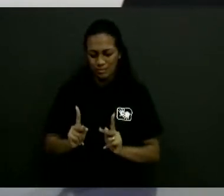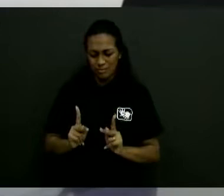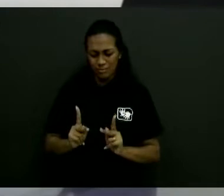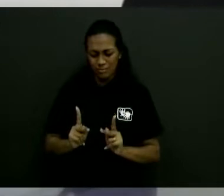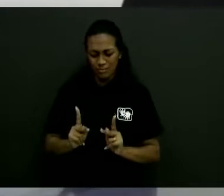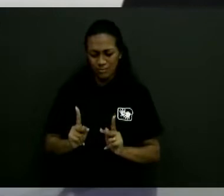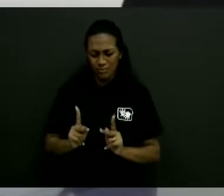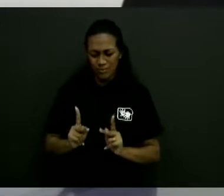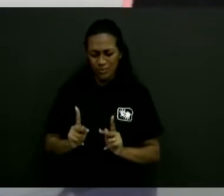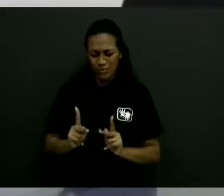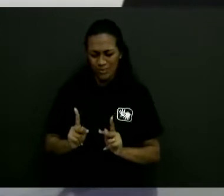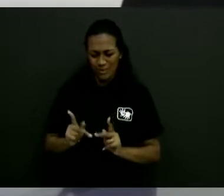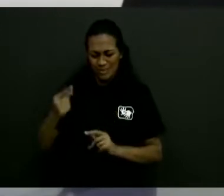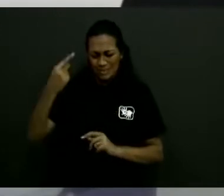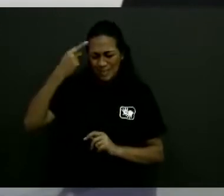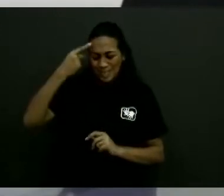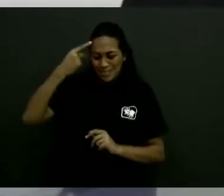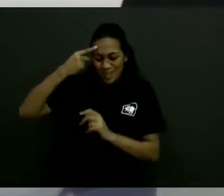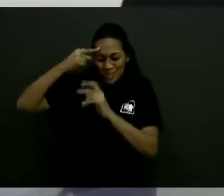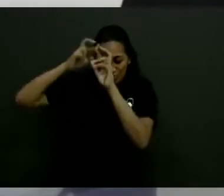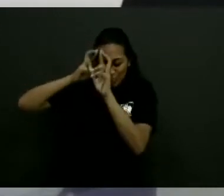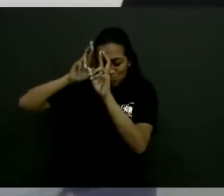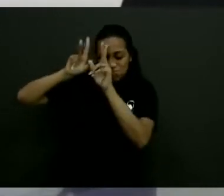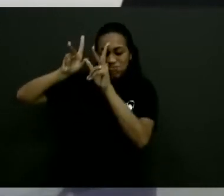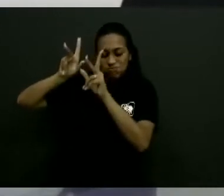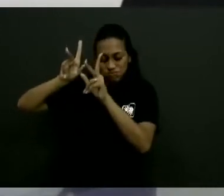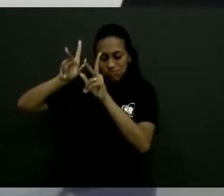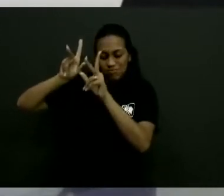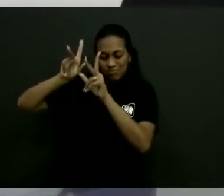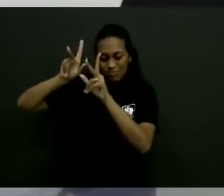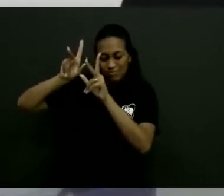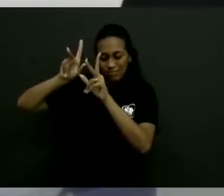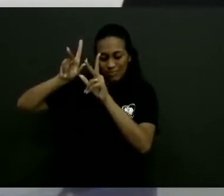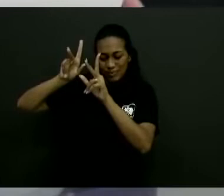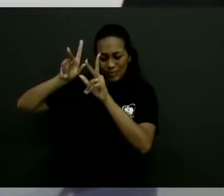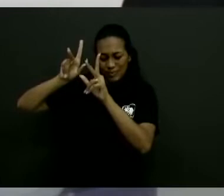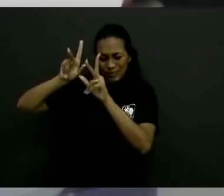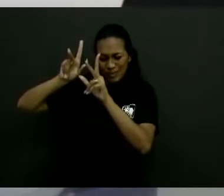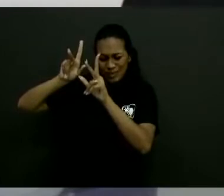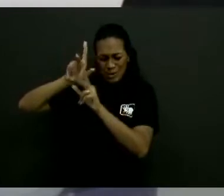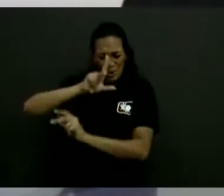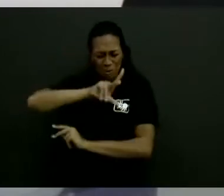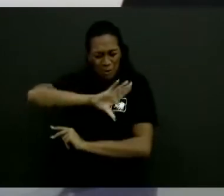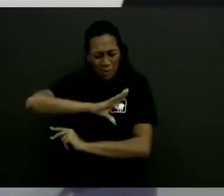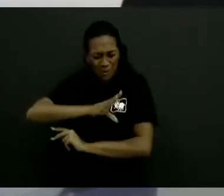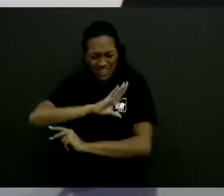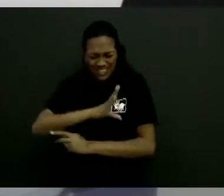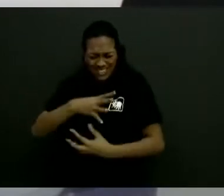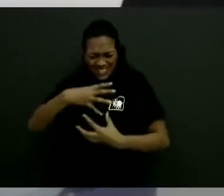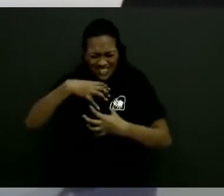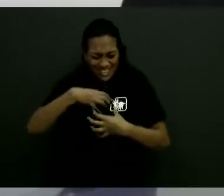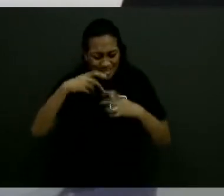afternoon. Transformar as nossas mentes. We hope that Holy Ghost can change our minds. Transformar nossos corações. May